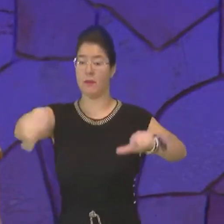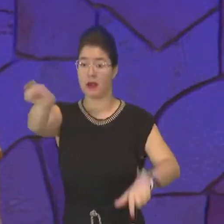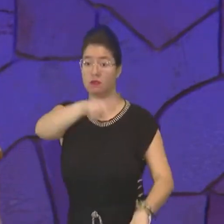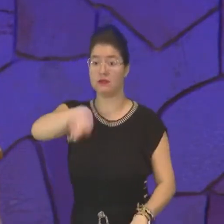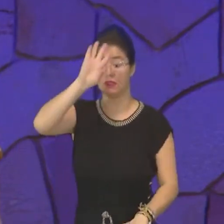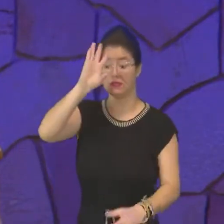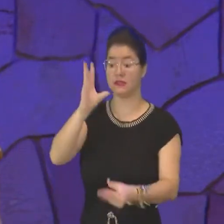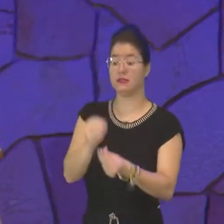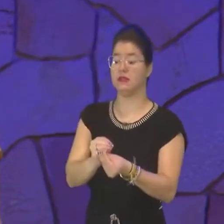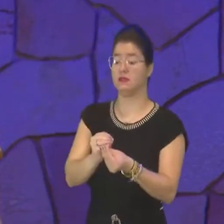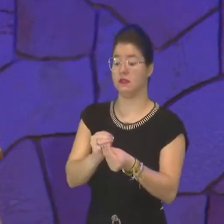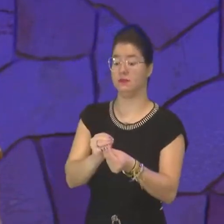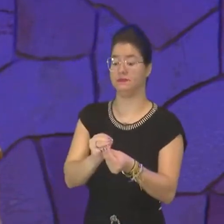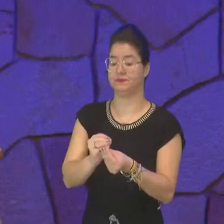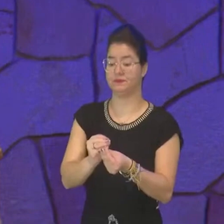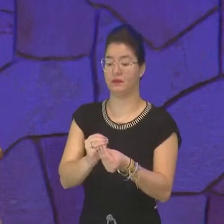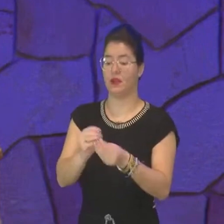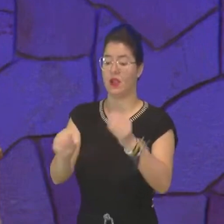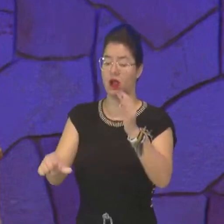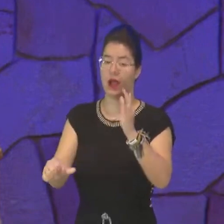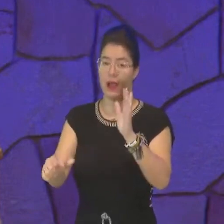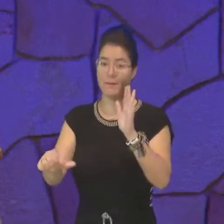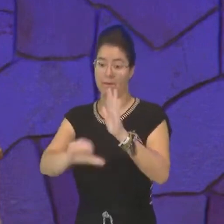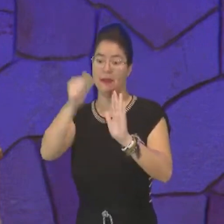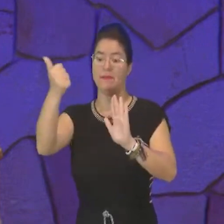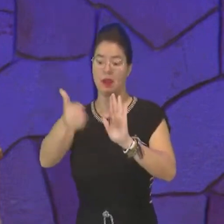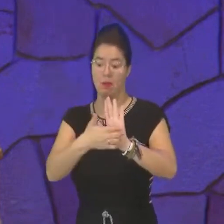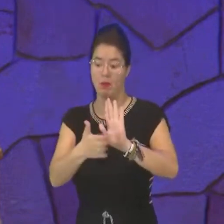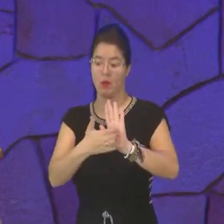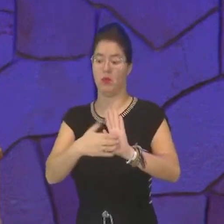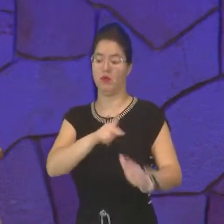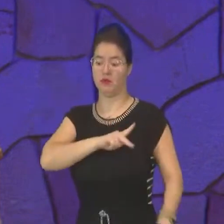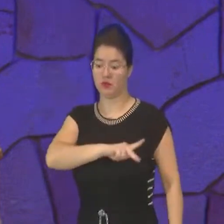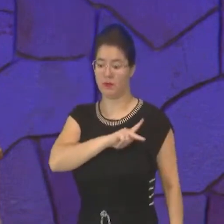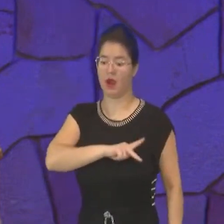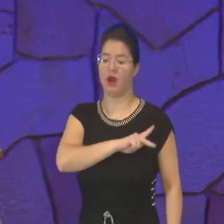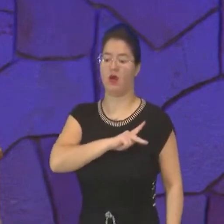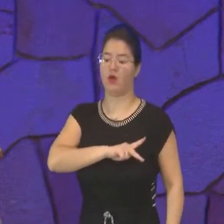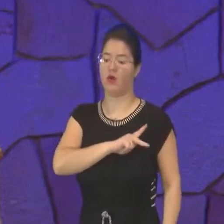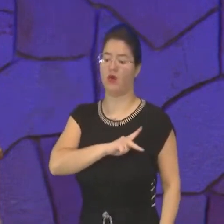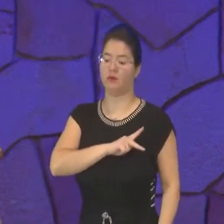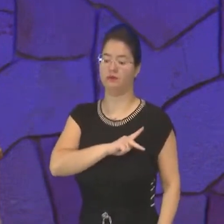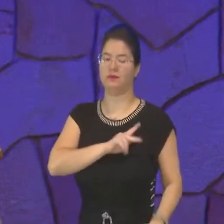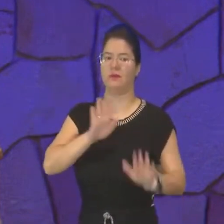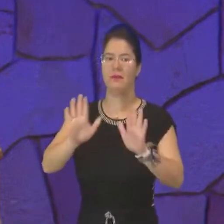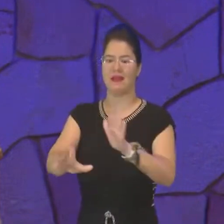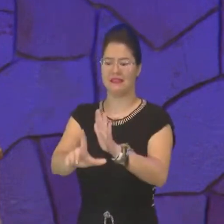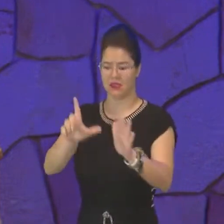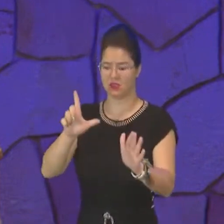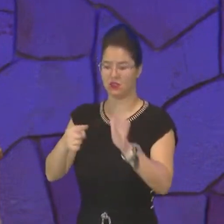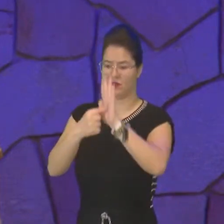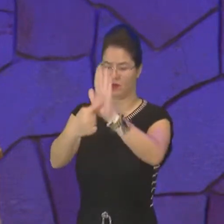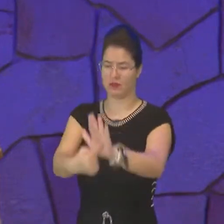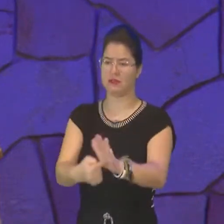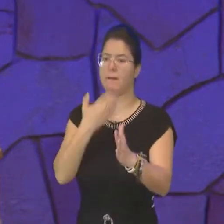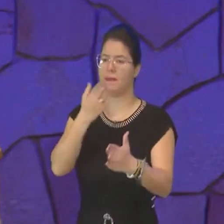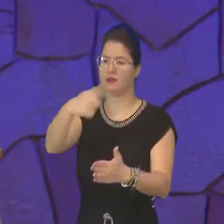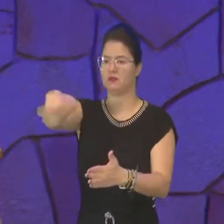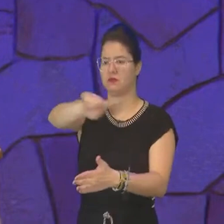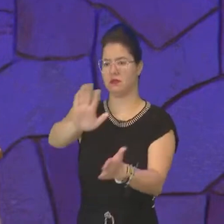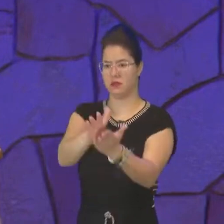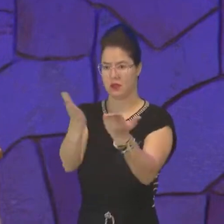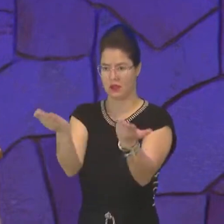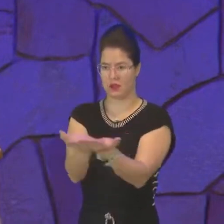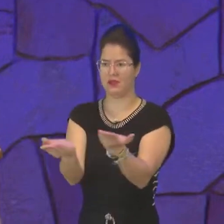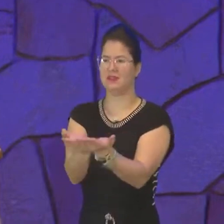esta base primeira proposta do Paulo, nesta compreensão a respeito do que é isto. Mas antes das imagens, abra sua Bíblia,